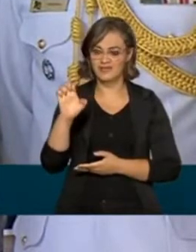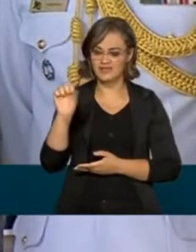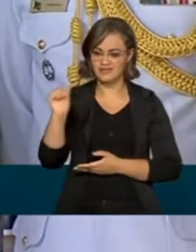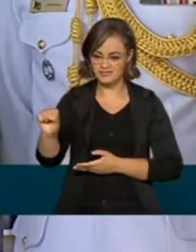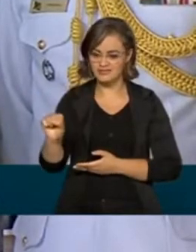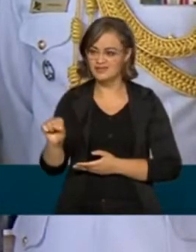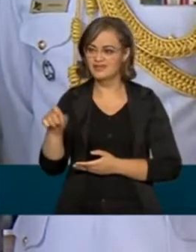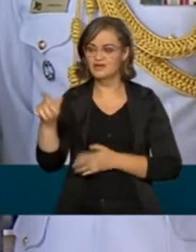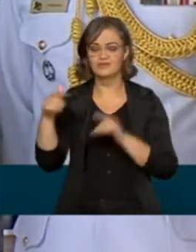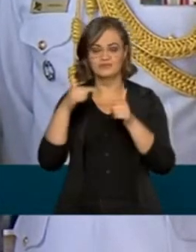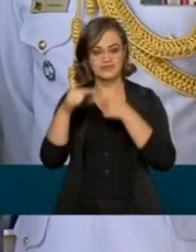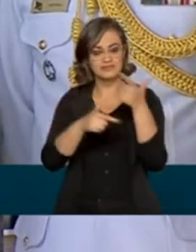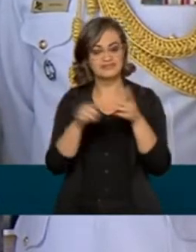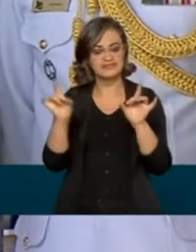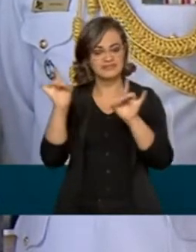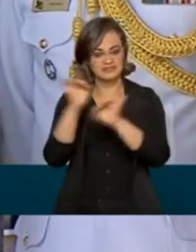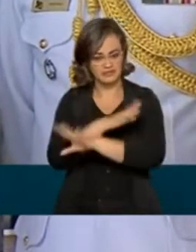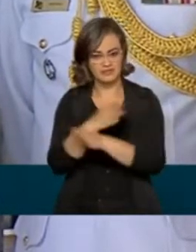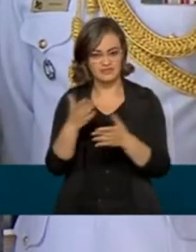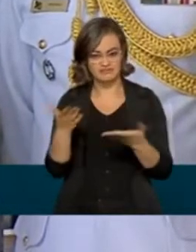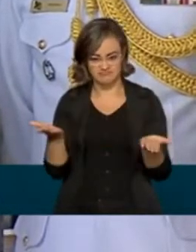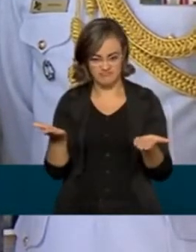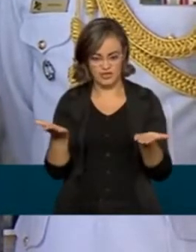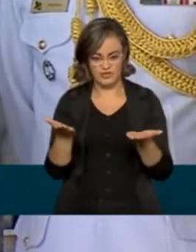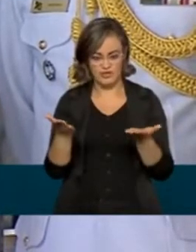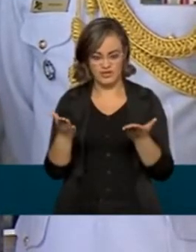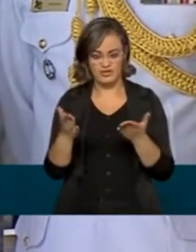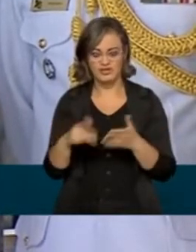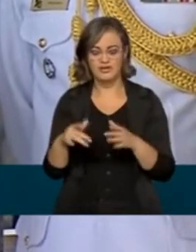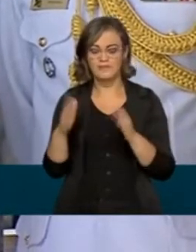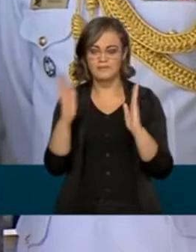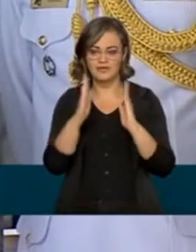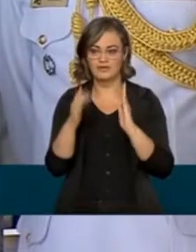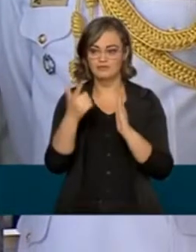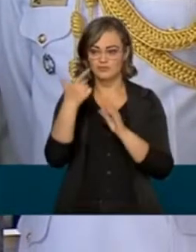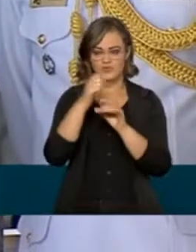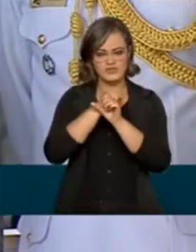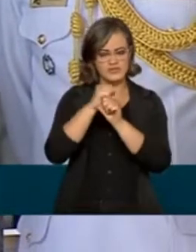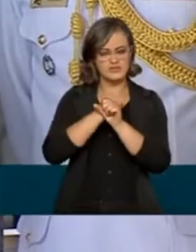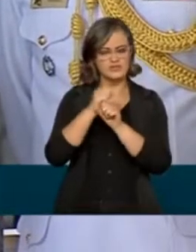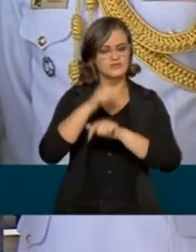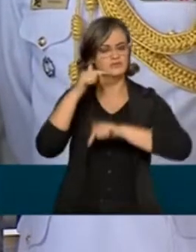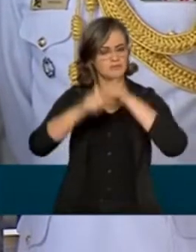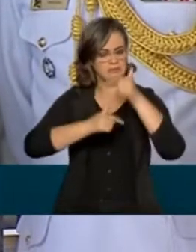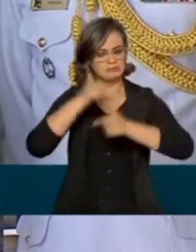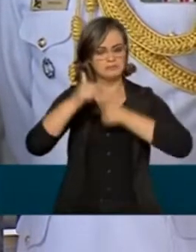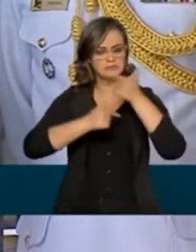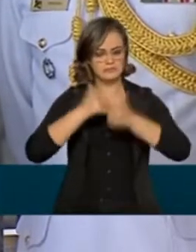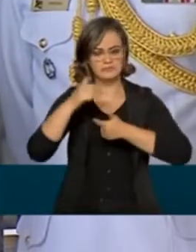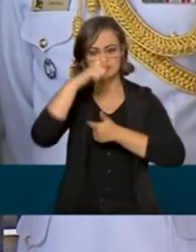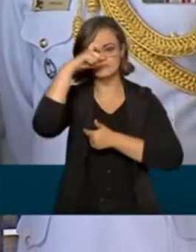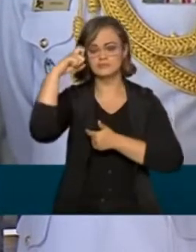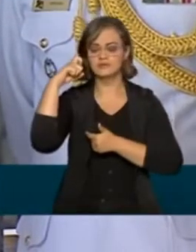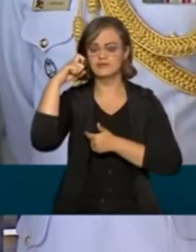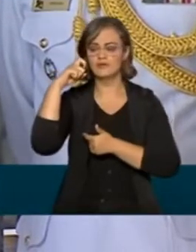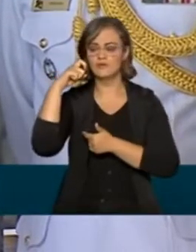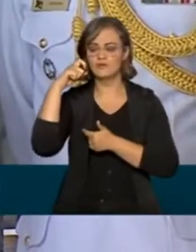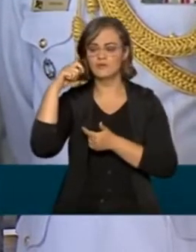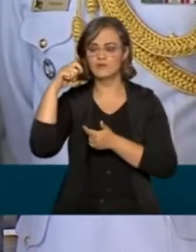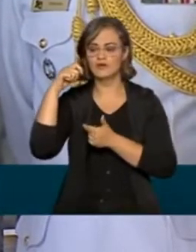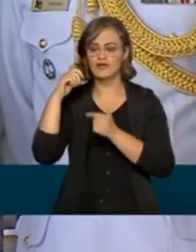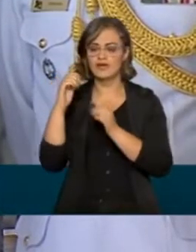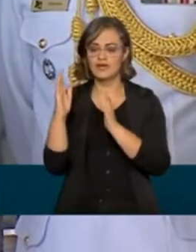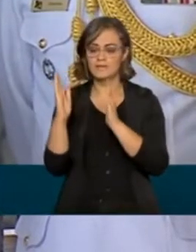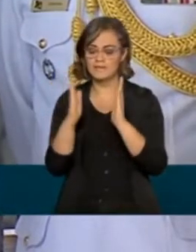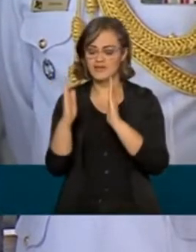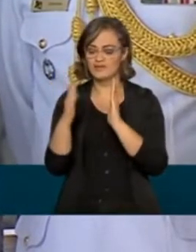sua nobre missão à frente do comando da Marinha do Brasil após 2 anos de dedicação e realizações. Último capítulo de